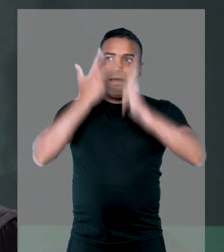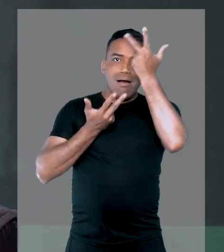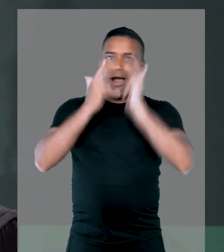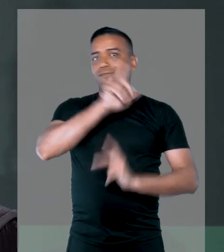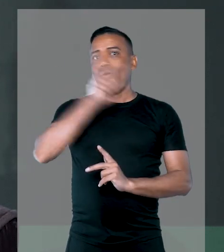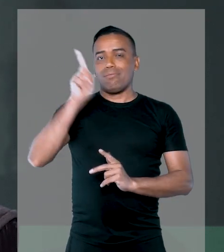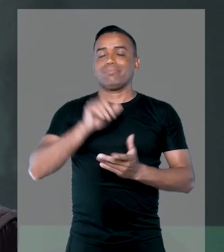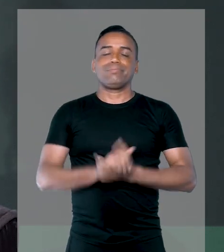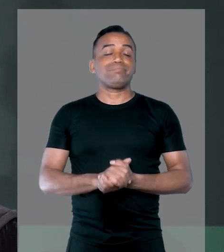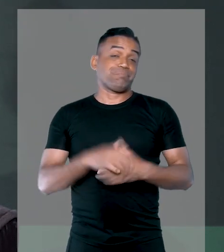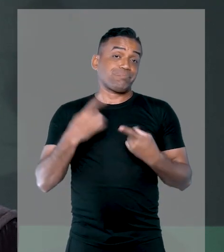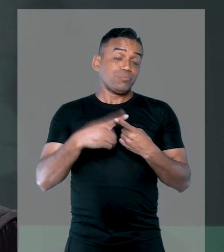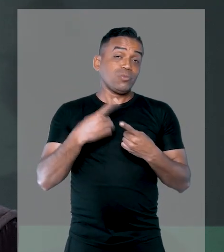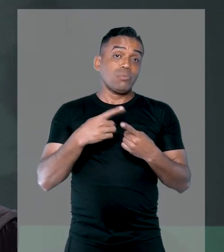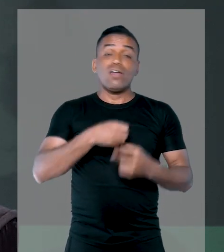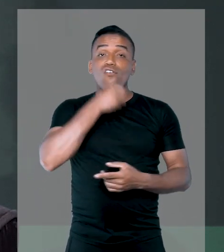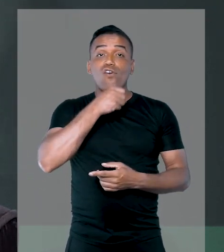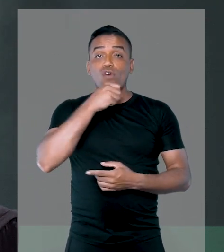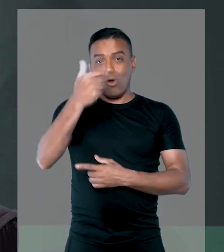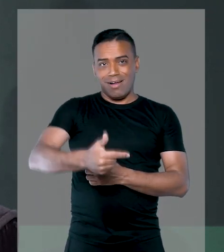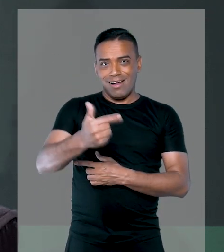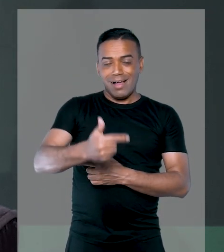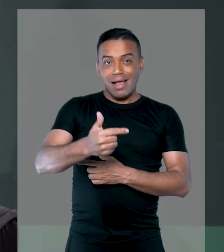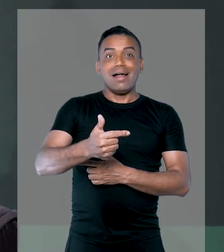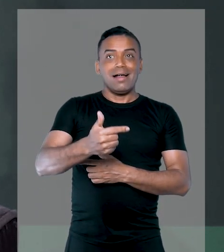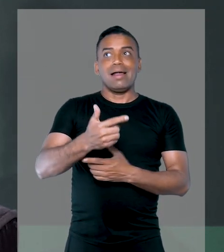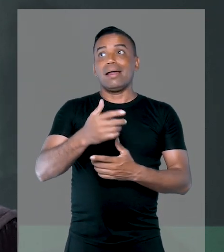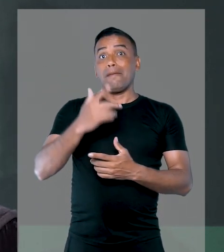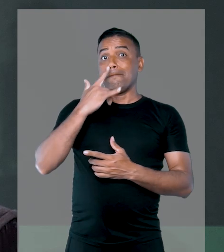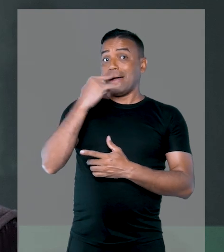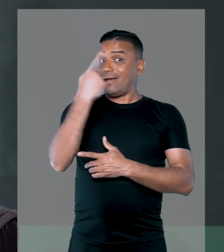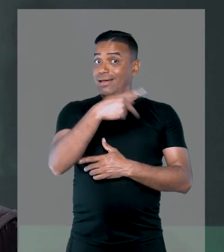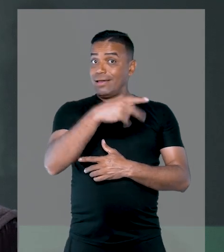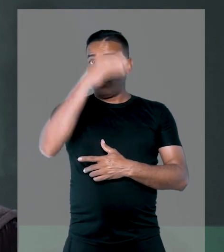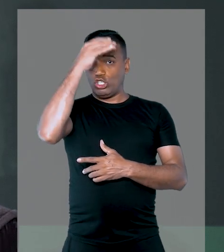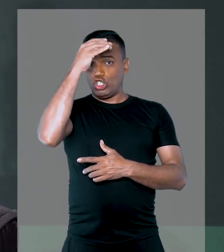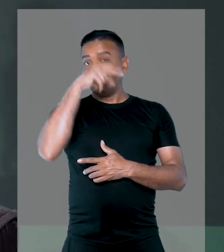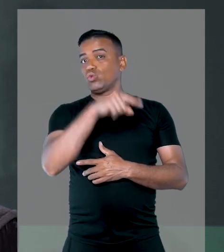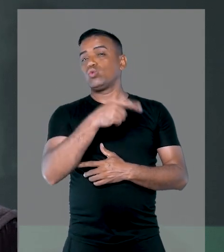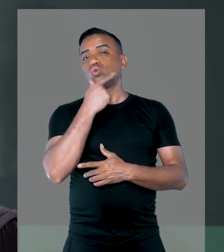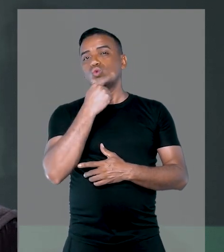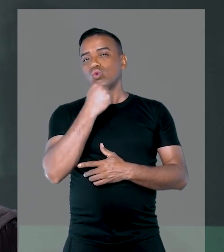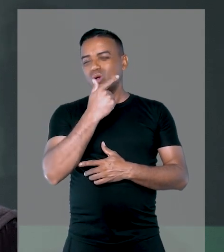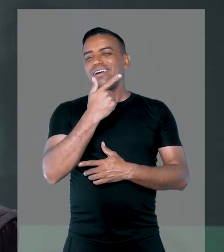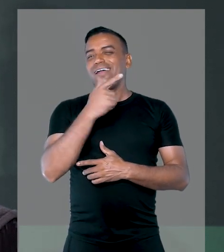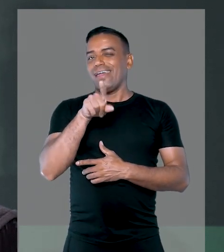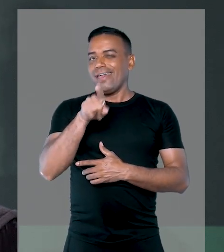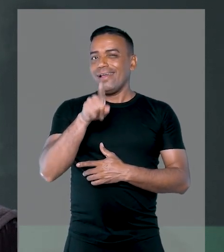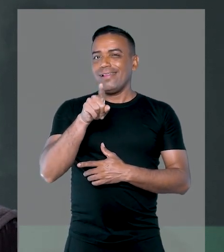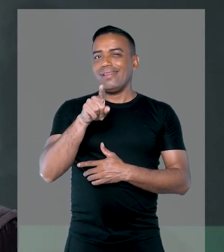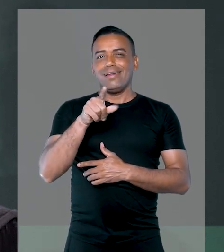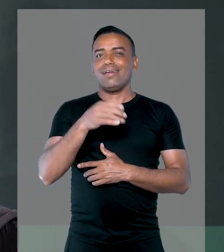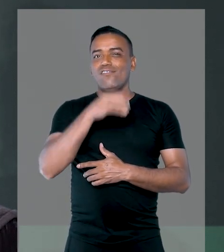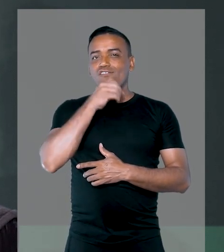o meu bisavô, né, o vô Alves, que era pai do tio Zé Carlos, ele deixou